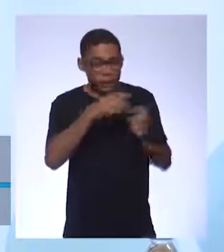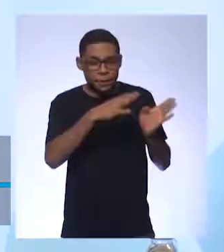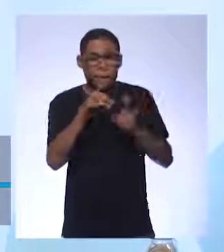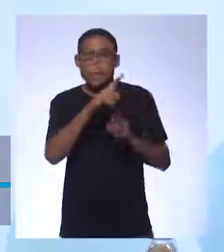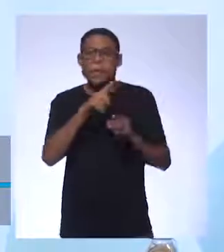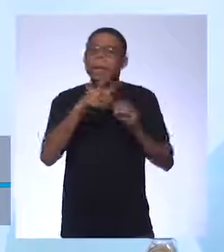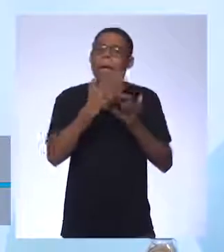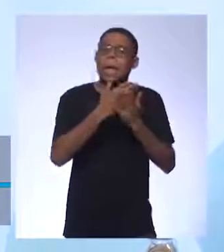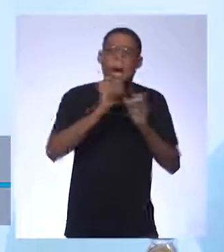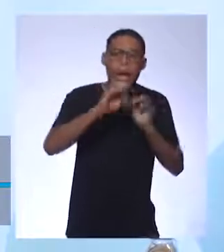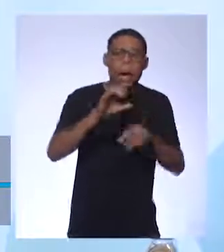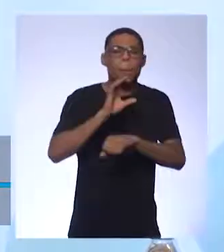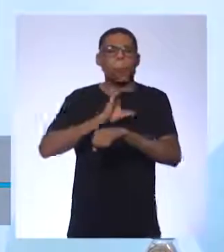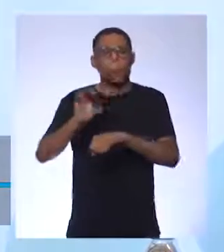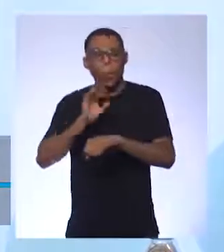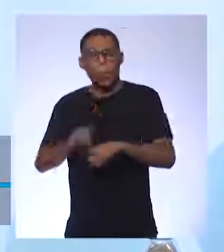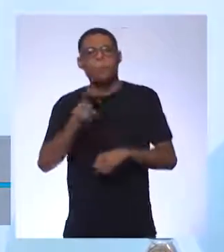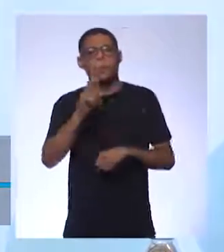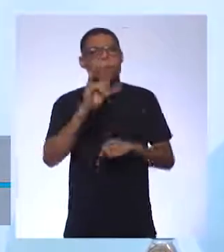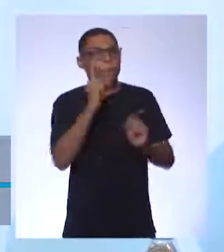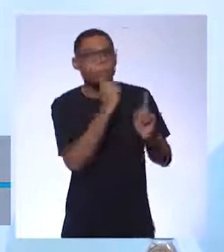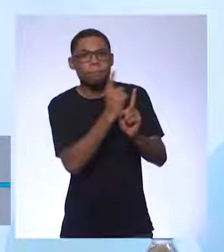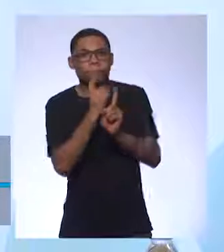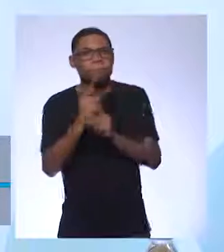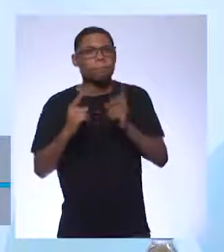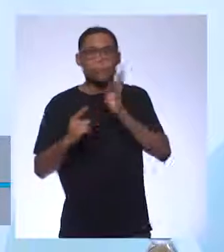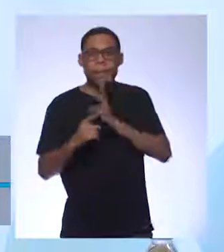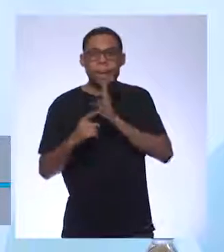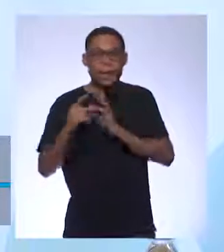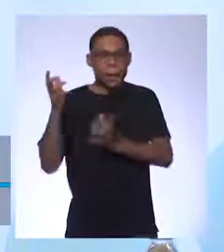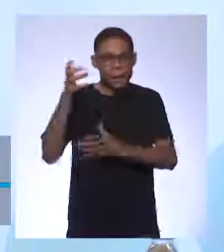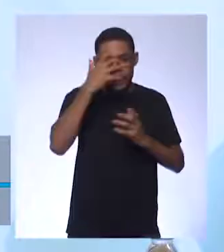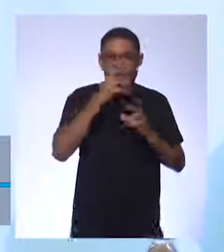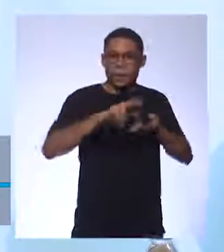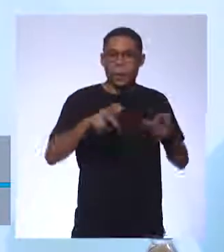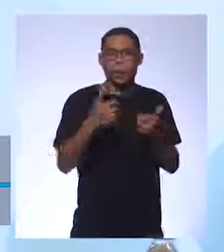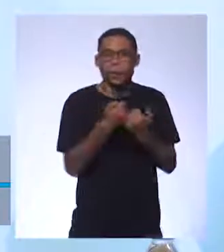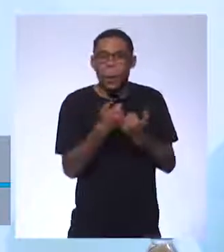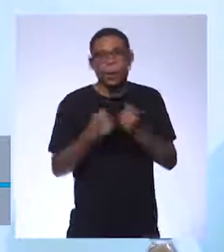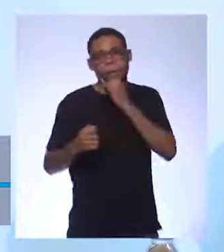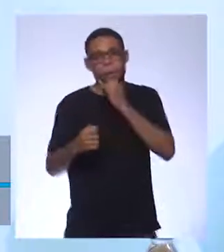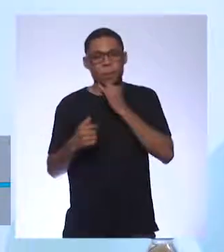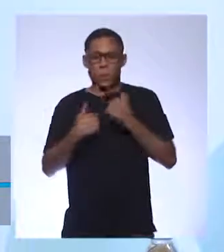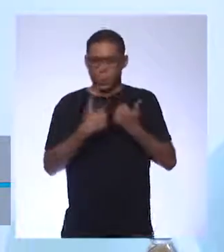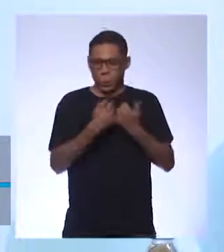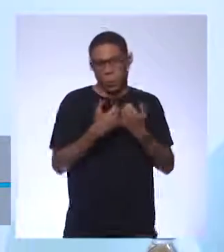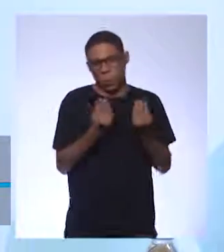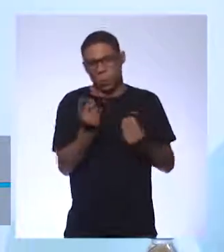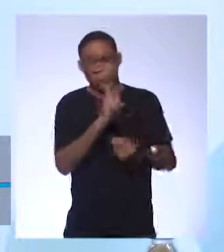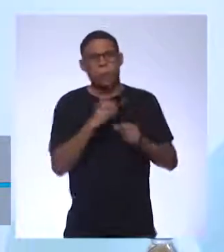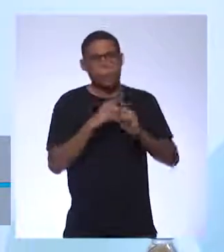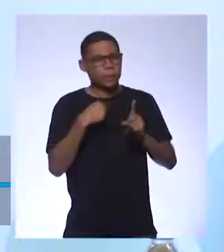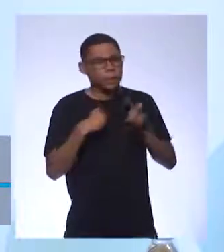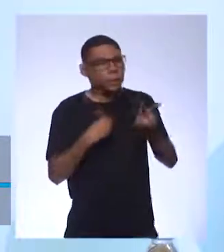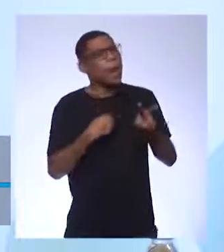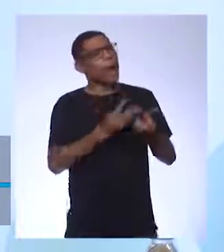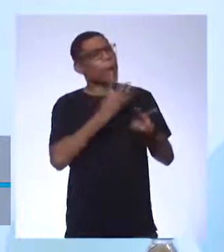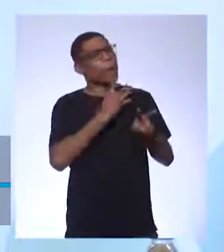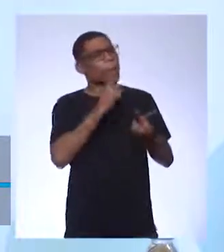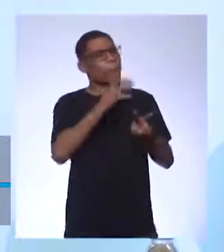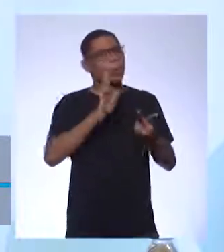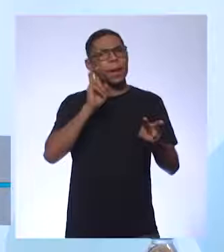dá aulas, cursos, vocês vão identificar vários personagens de vários jogos. Apesar de eu não jogar muito videogame, eu consegui